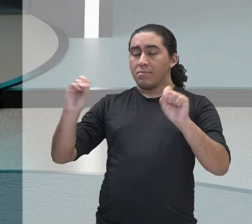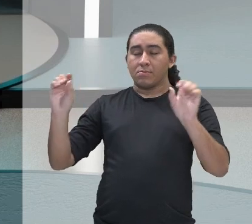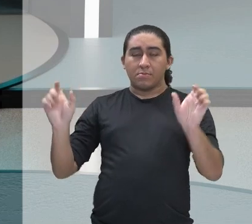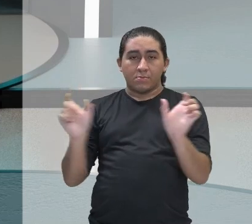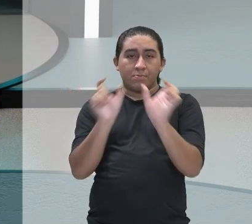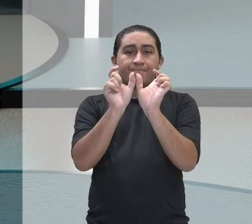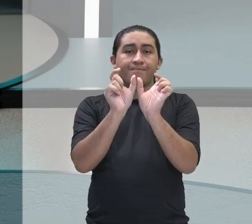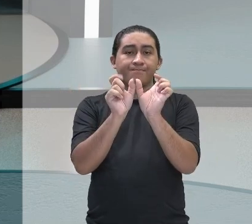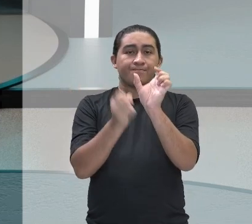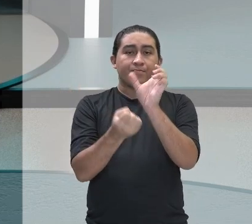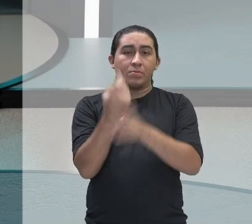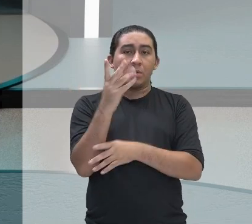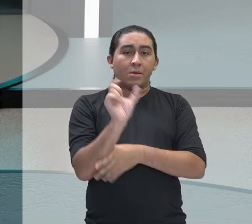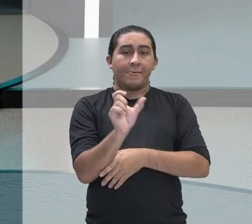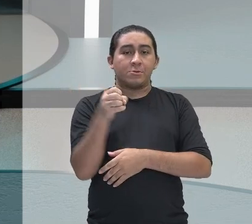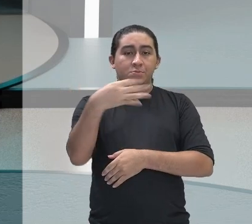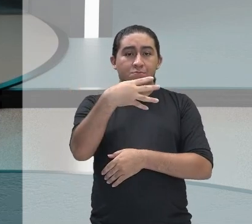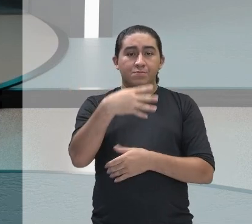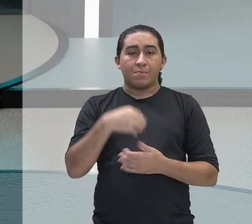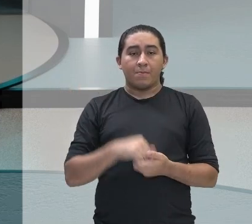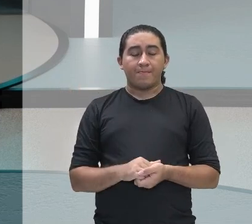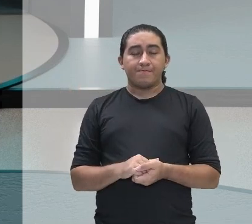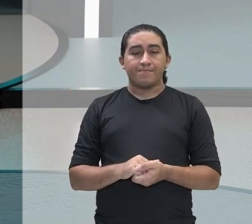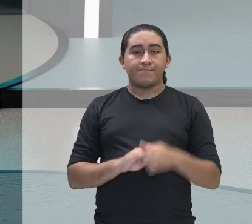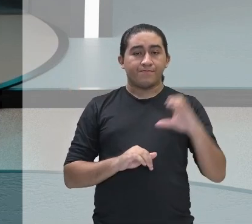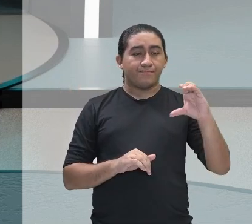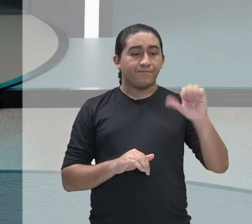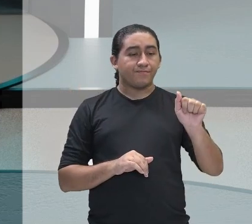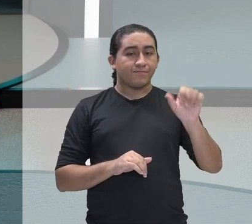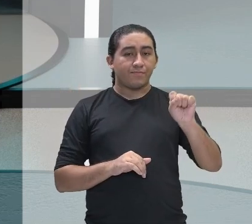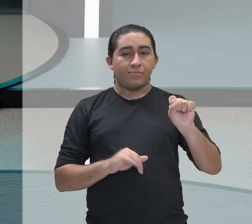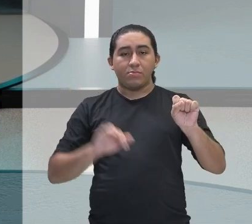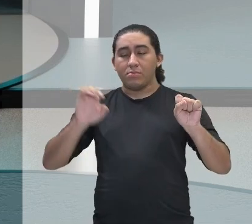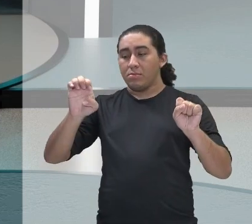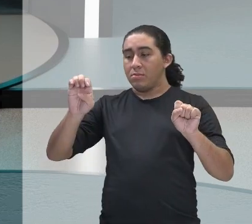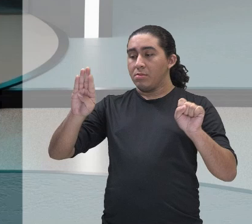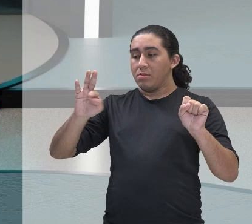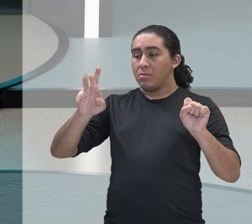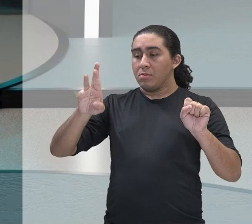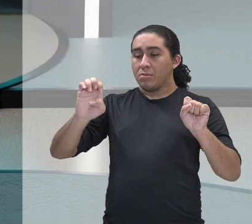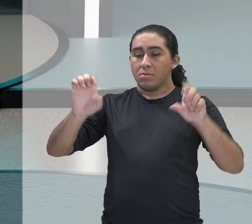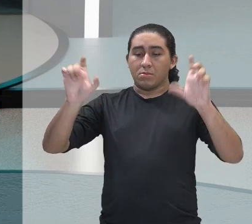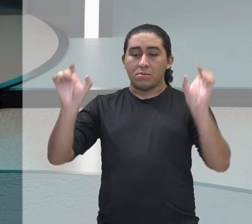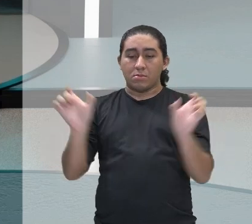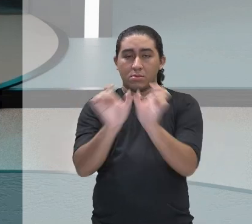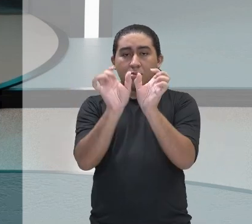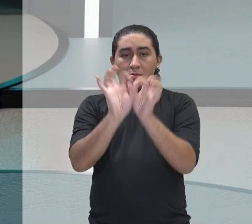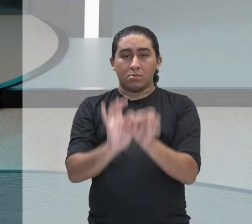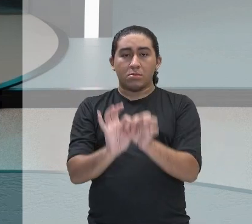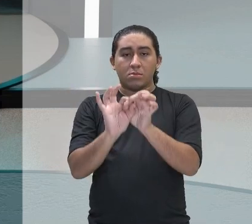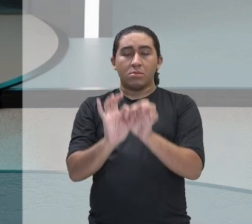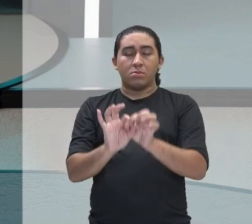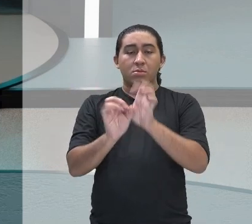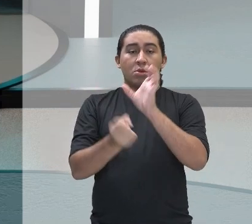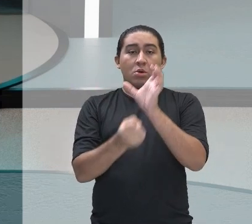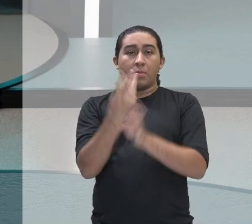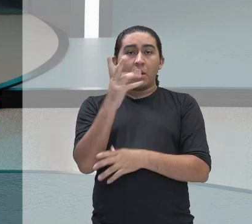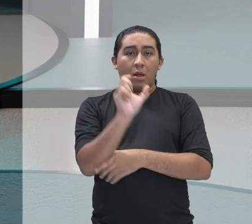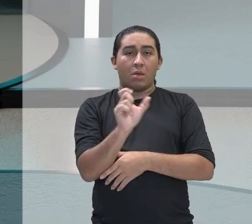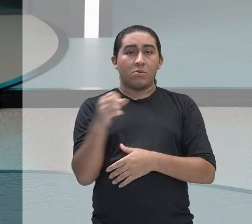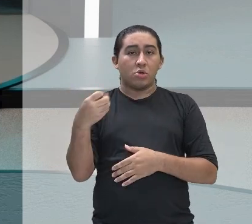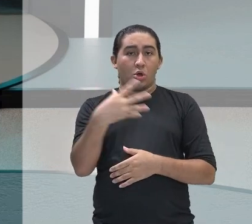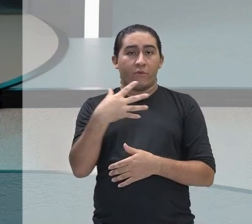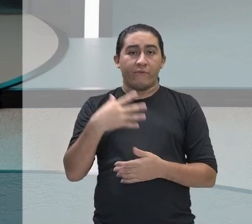uma nova palavra. Próxima, casebre, casarão e casinha.